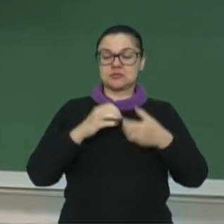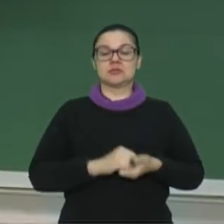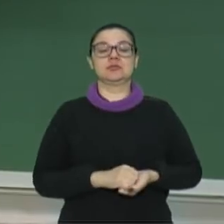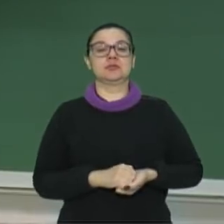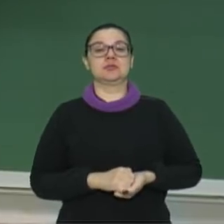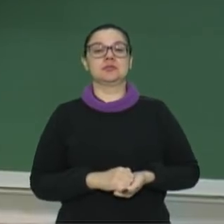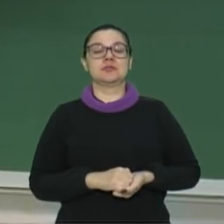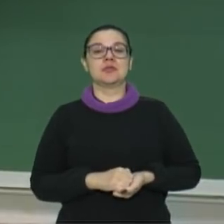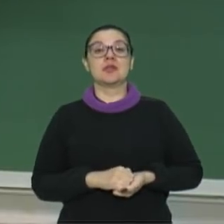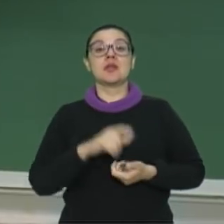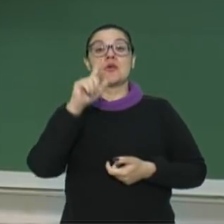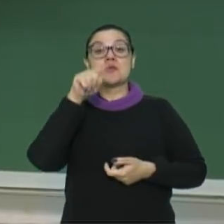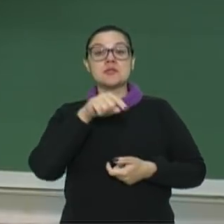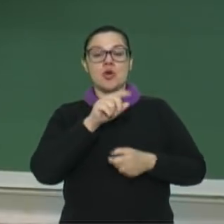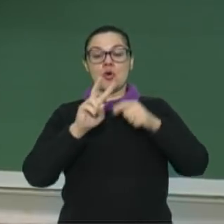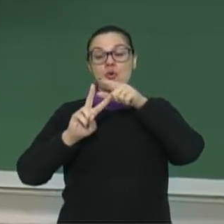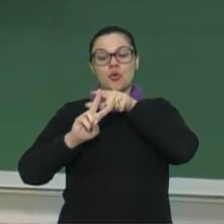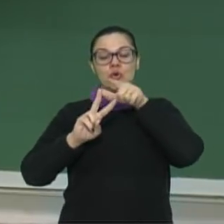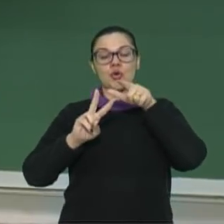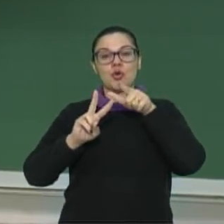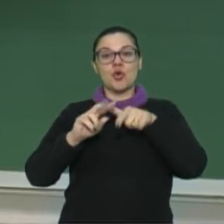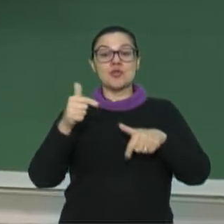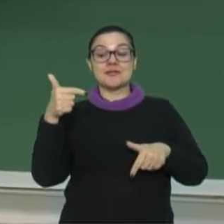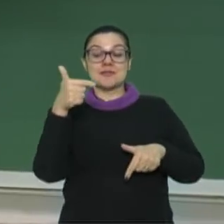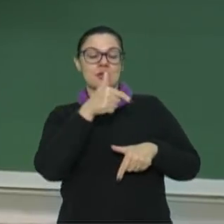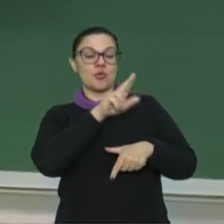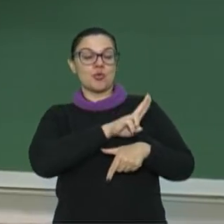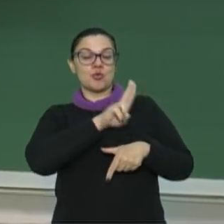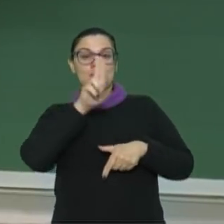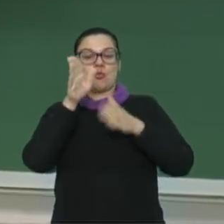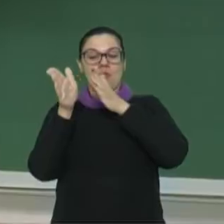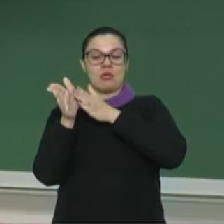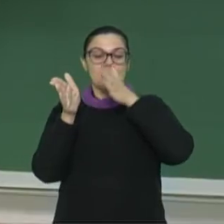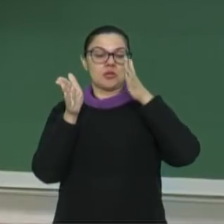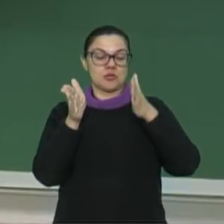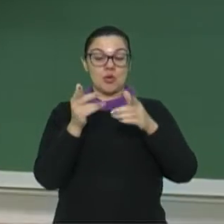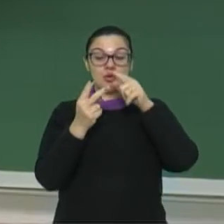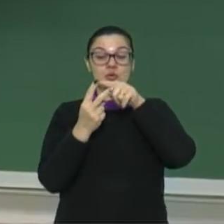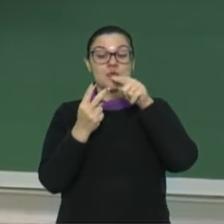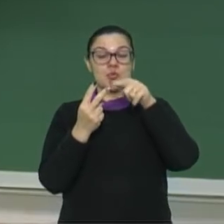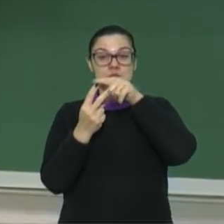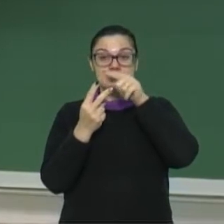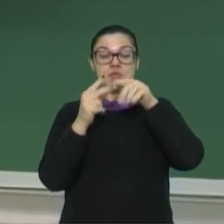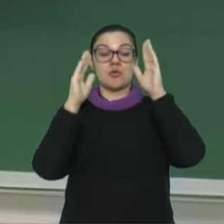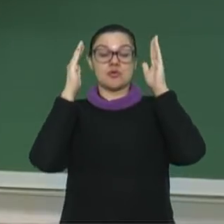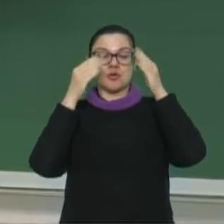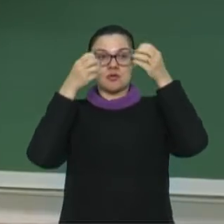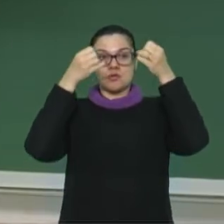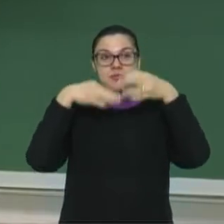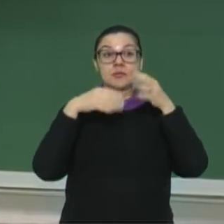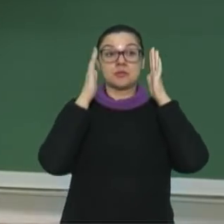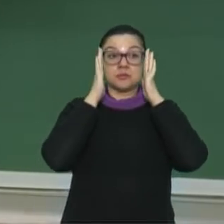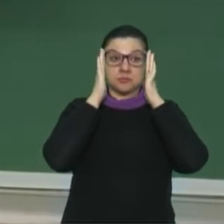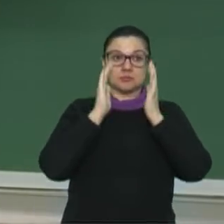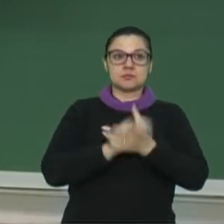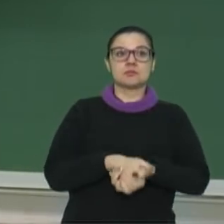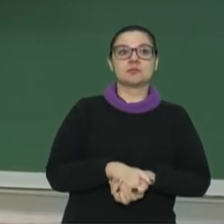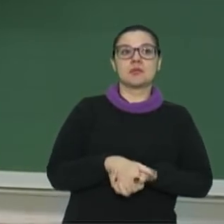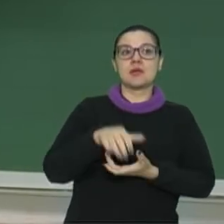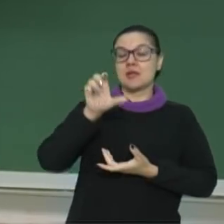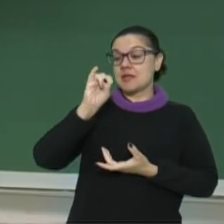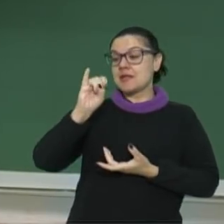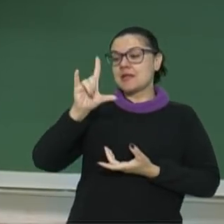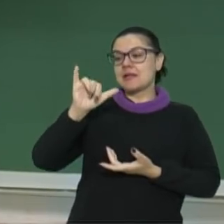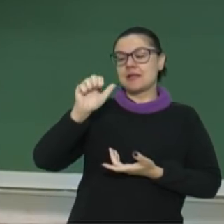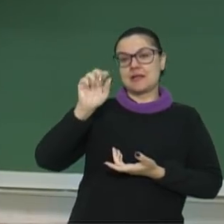e Oliveira são os sobrenomes dos especialistas, de dois especialistas citados, né? Olha ali, Ilíada